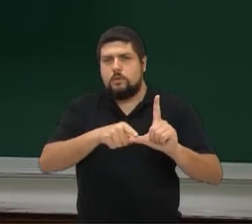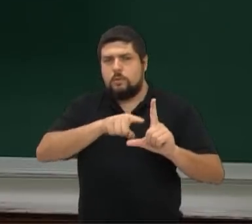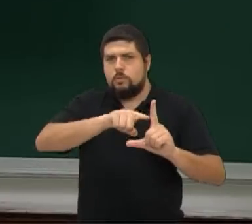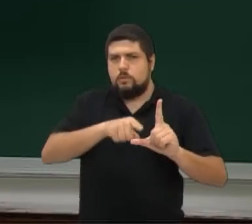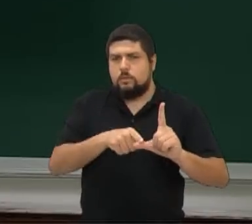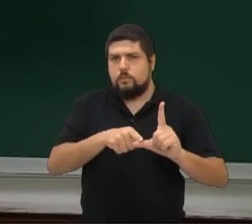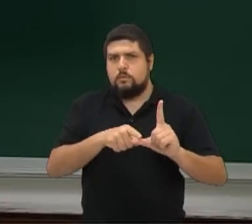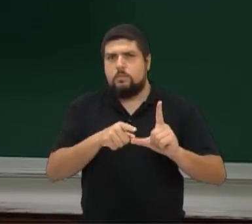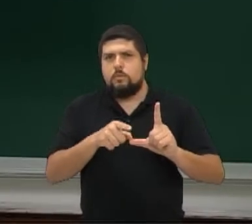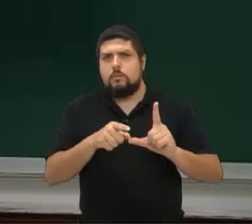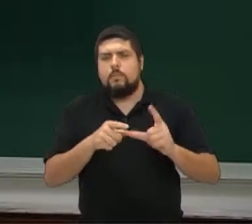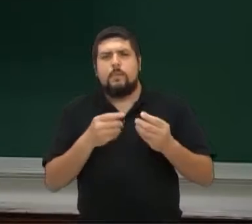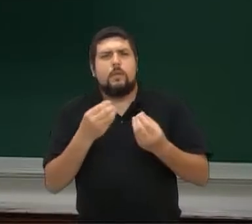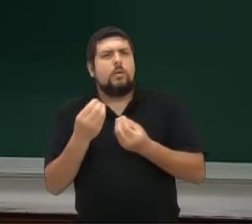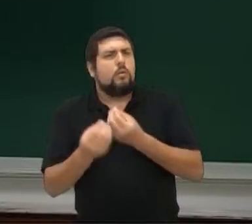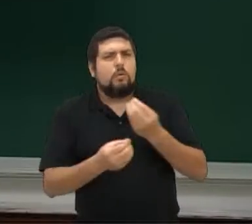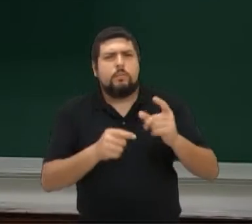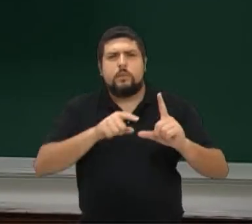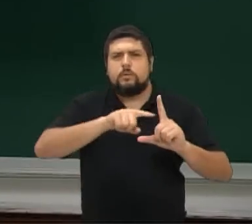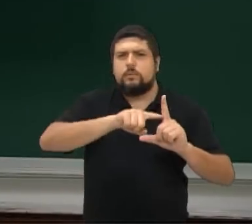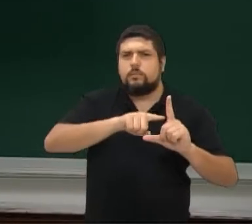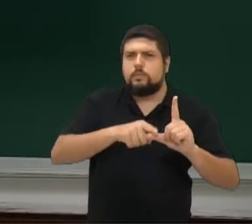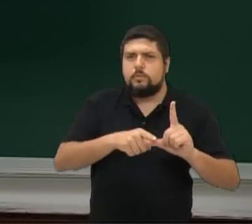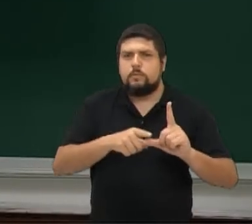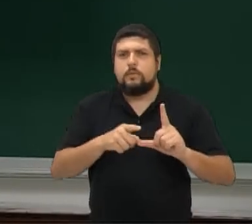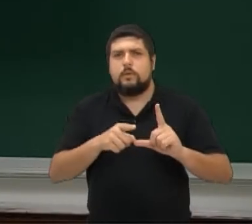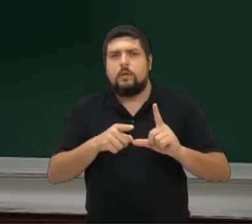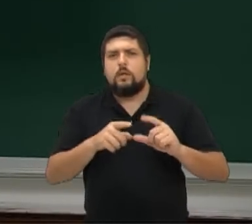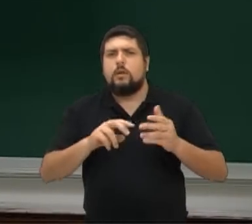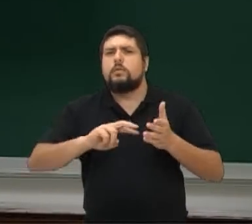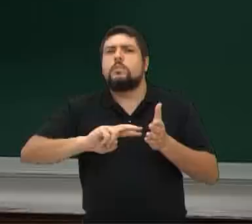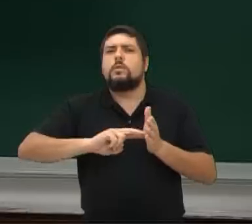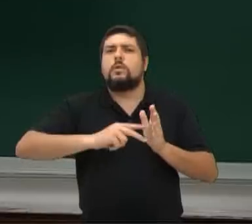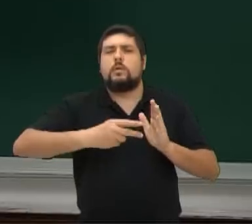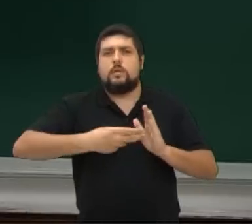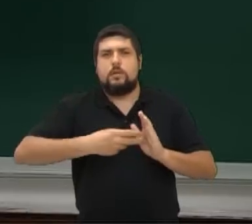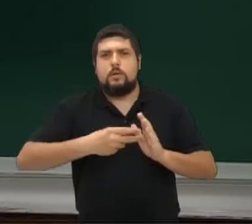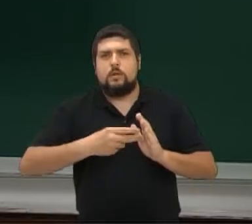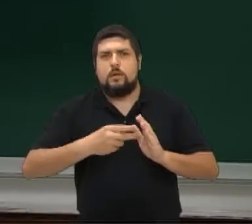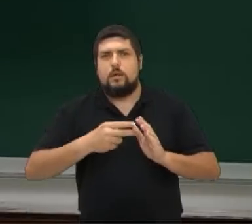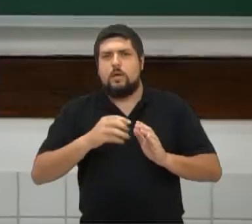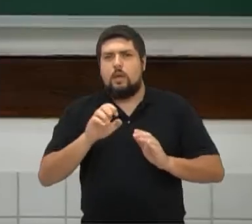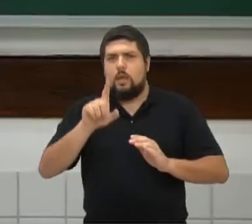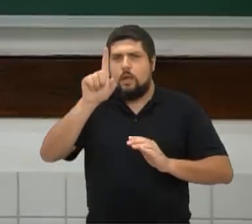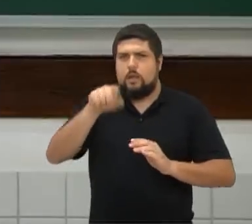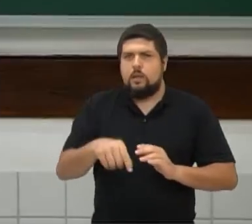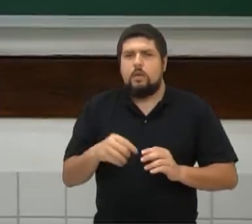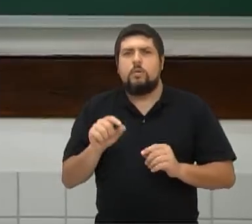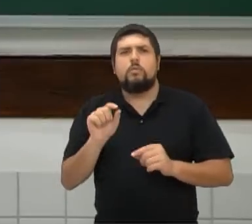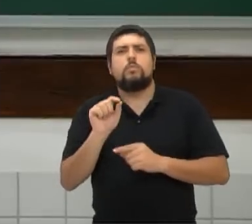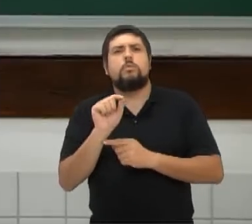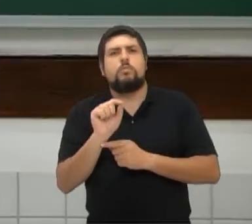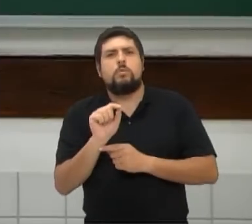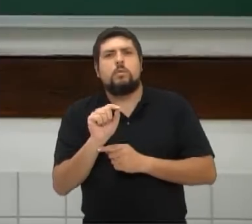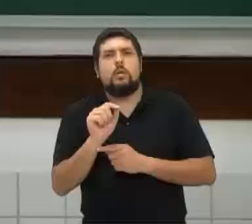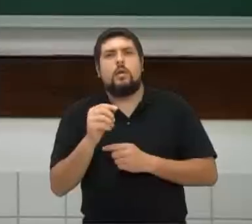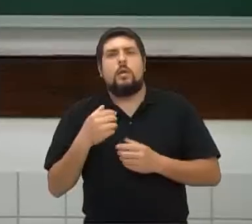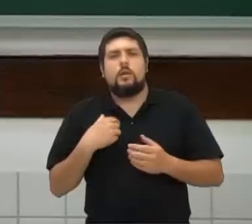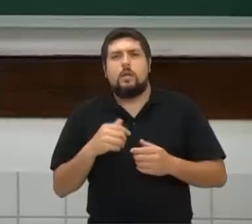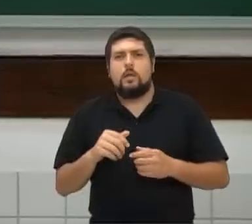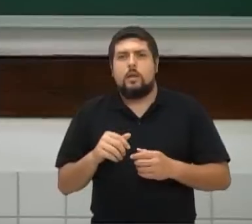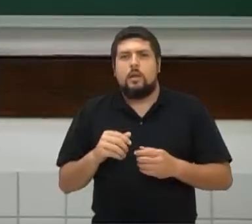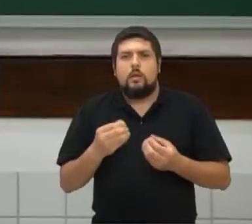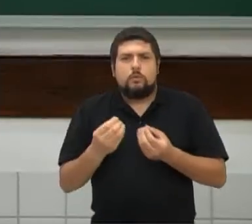Como funciona essa classificação? Quando a gente fala classificação, nós estamos classificando de acordo com